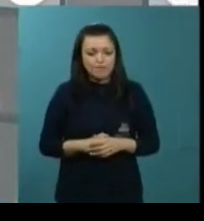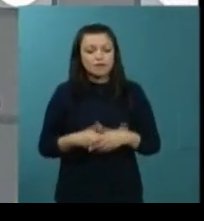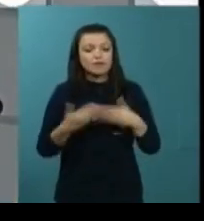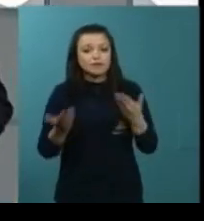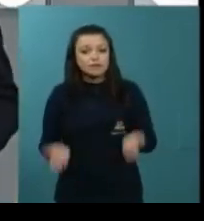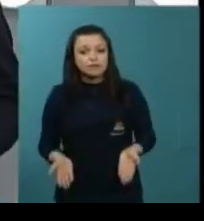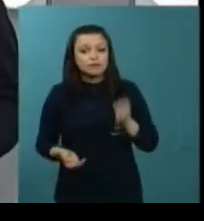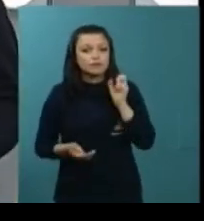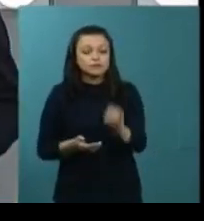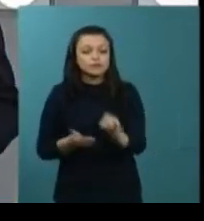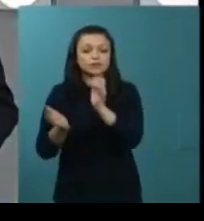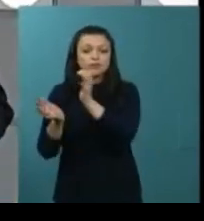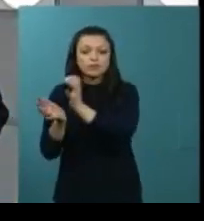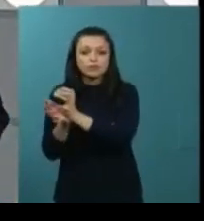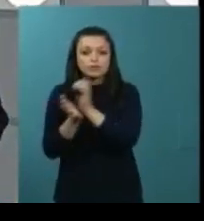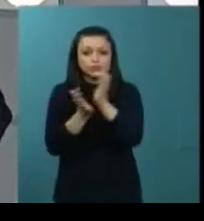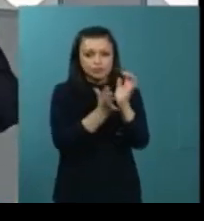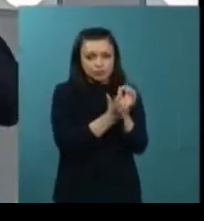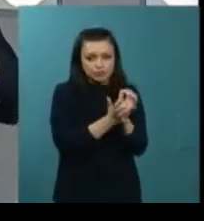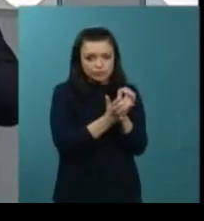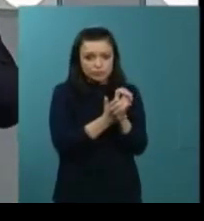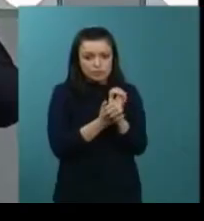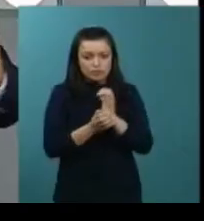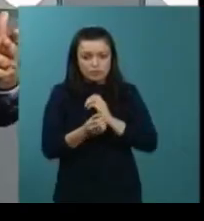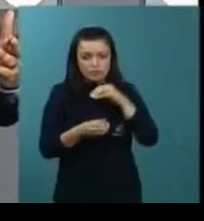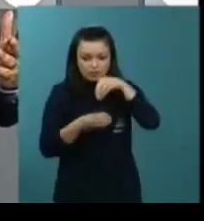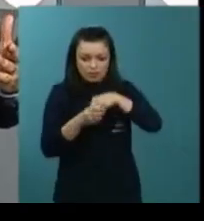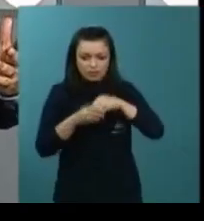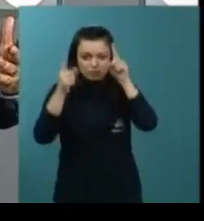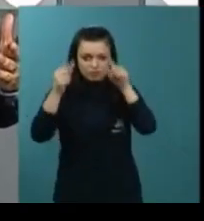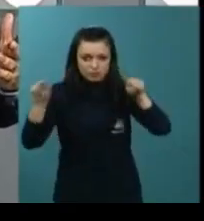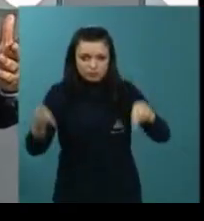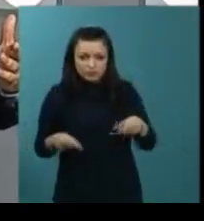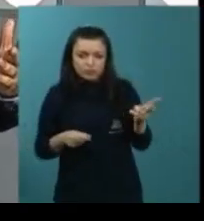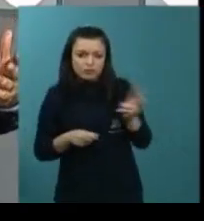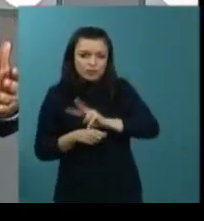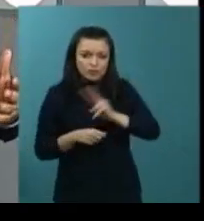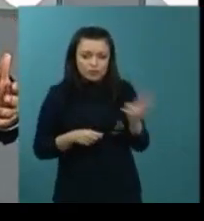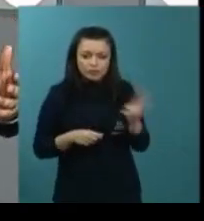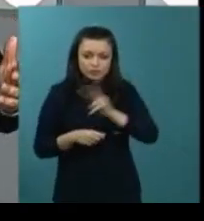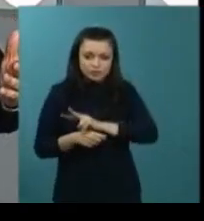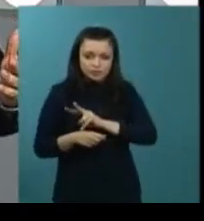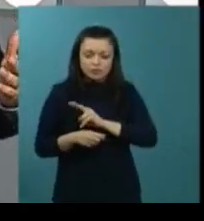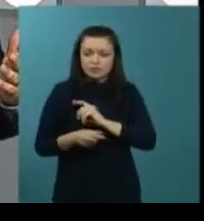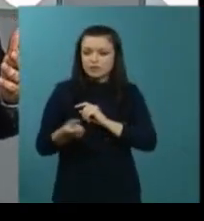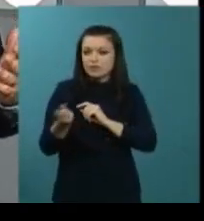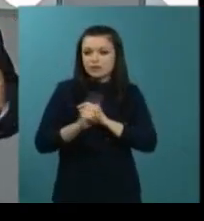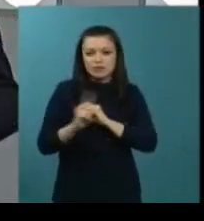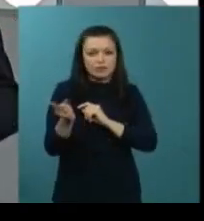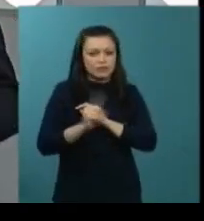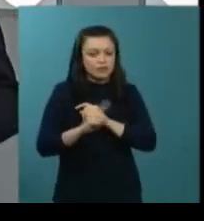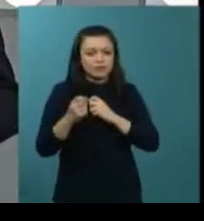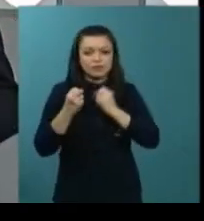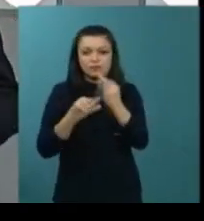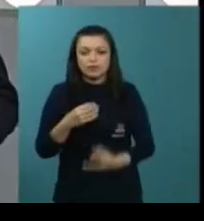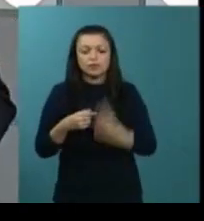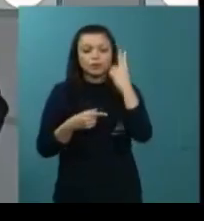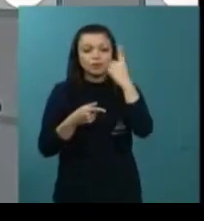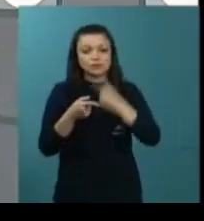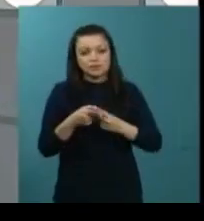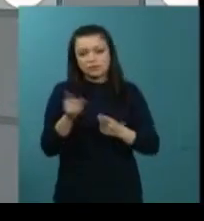Portanto, quando um elemento pertence a ambos, nós não vamos representá-los 2